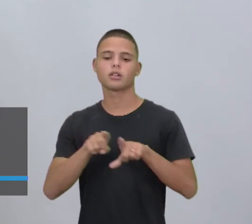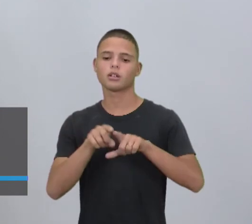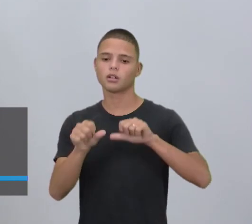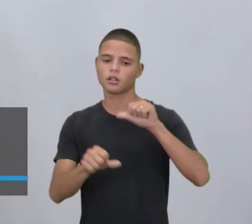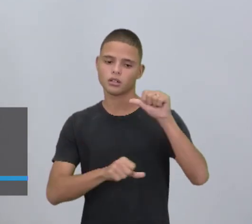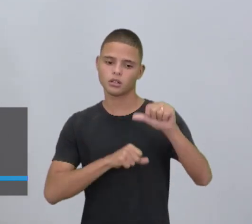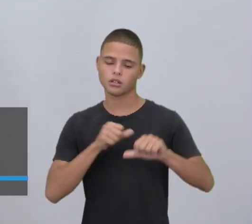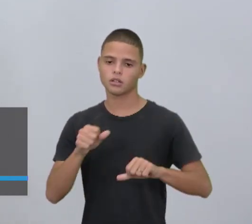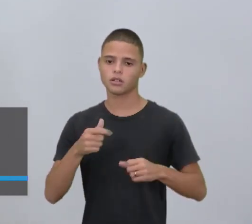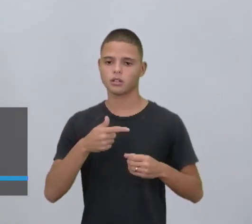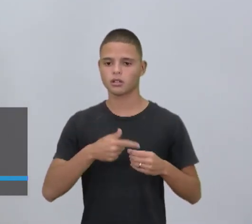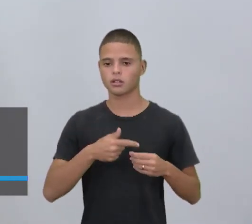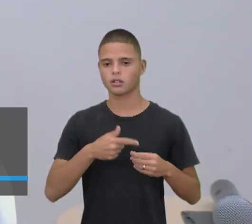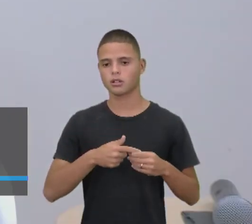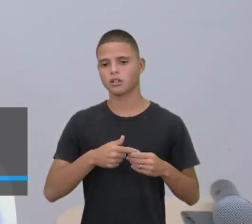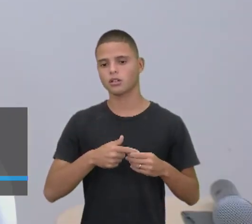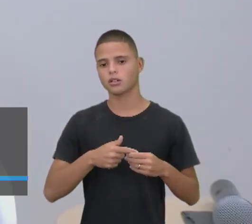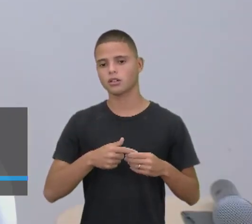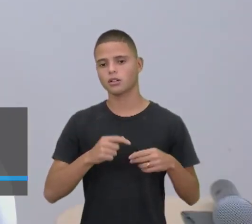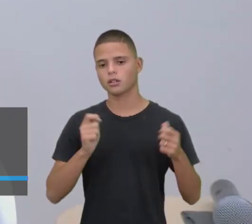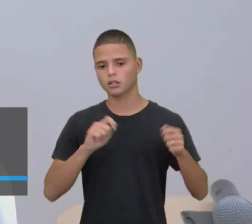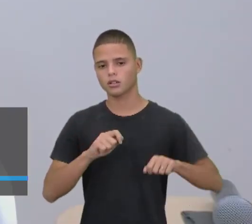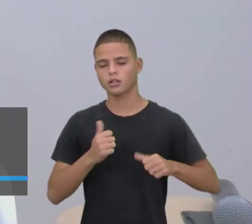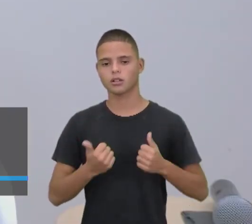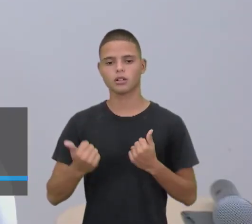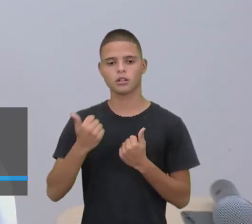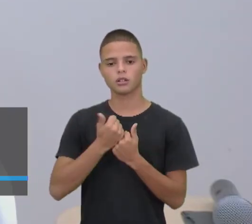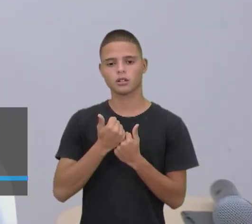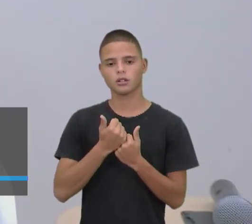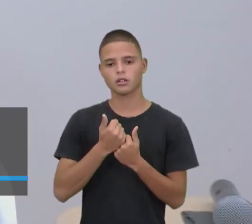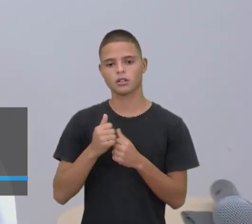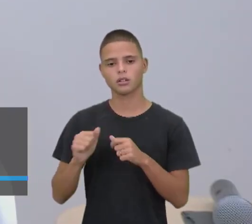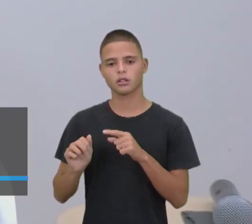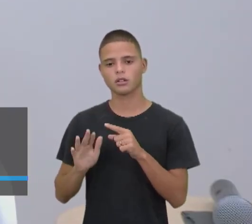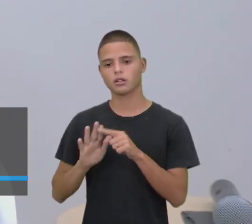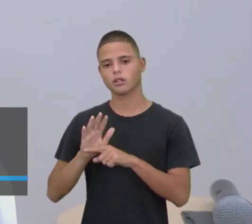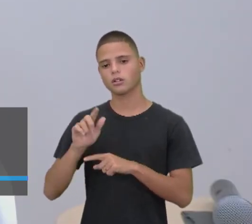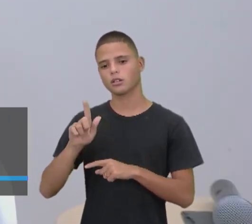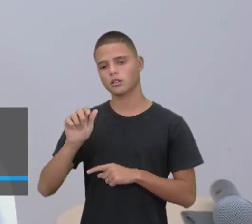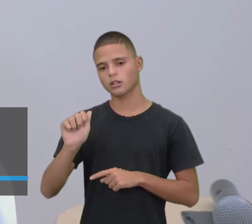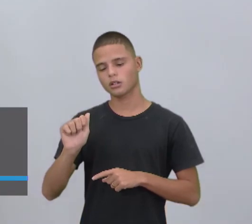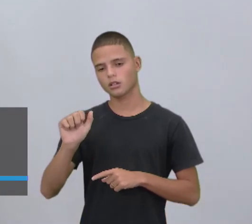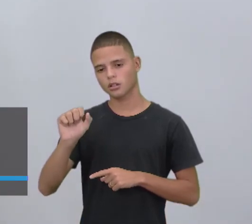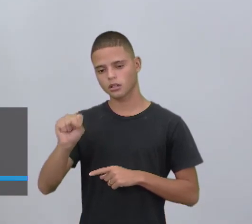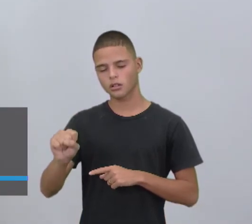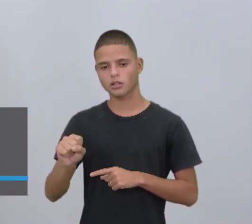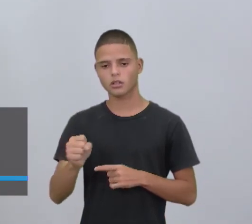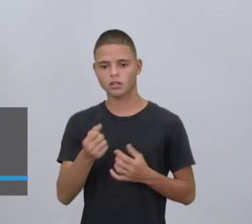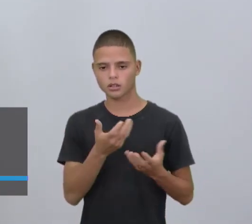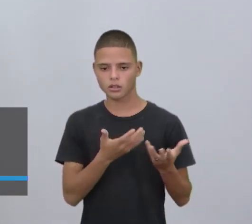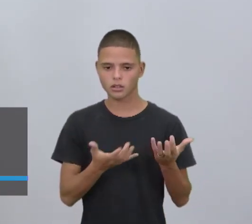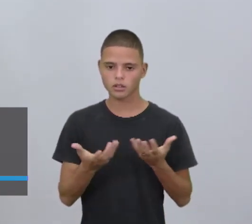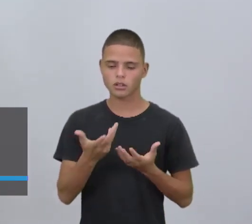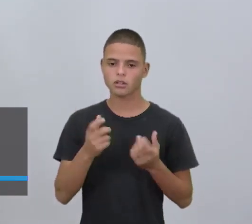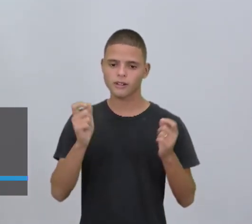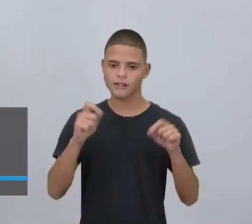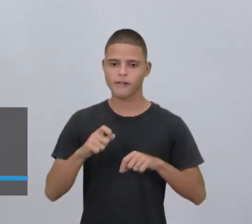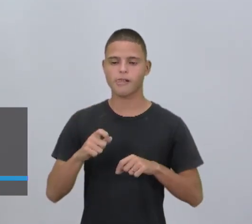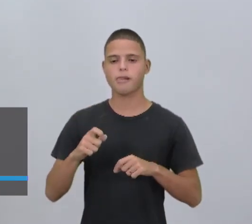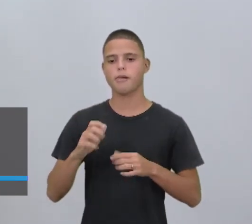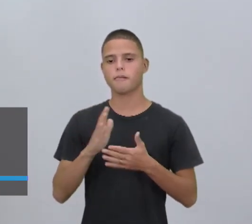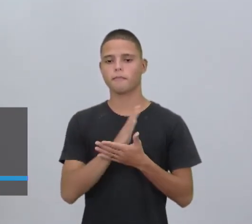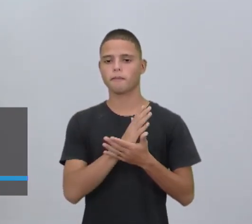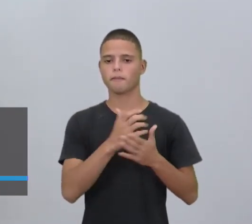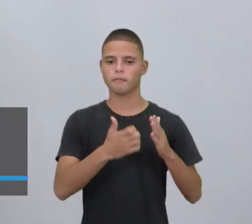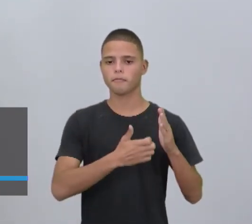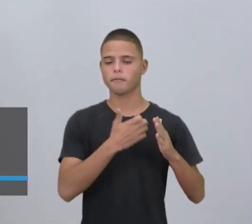em biocombustíveis. Que poderia substituir o gás de cozinha uma vez? Sim, pode gerar energia, para empresas, para